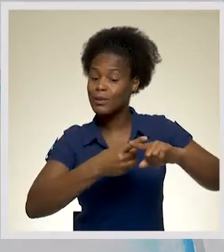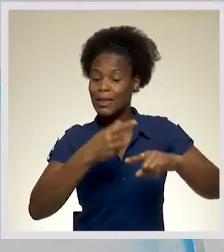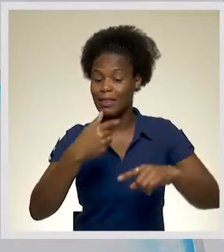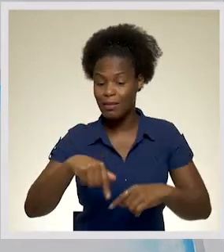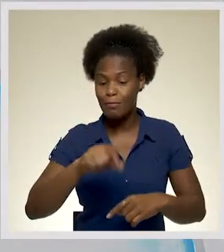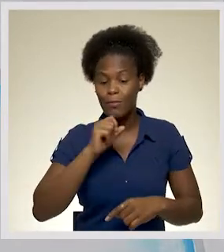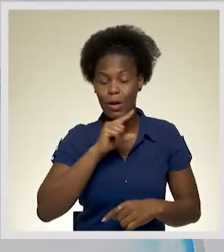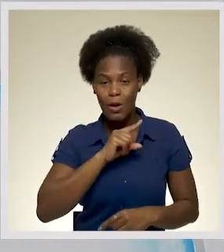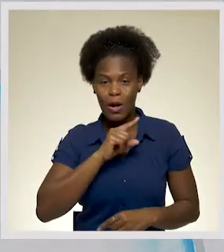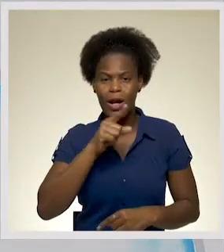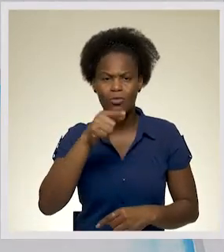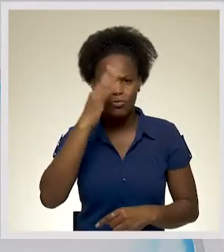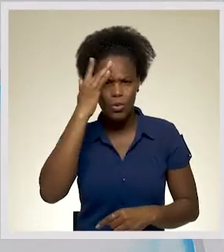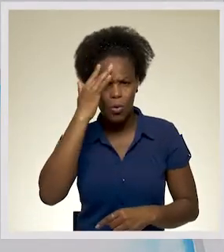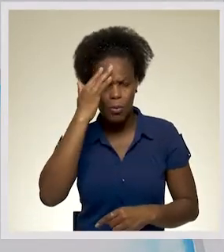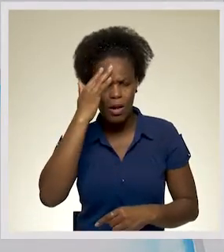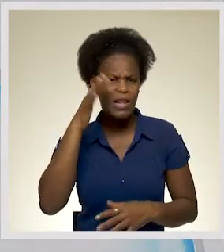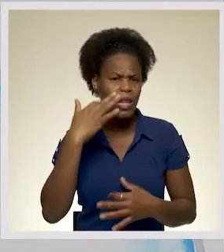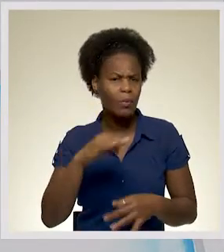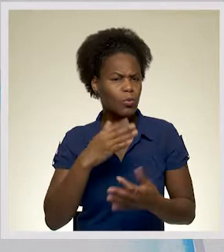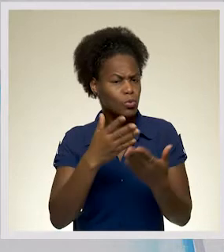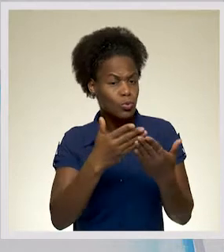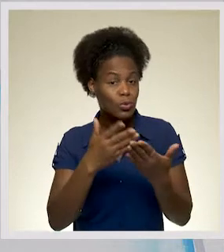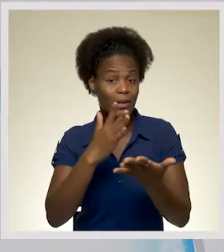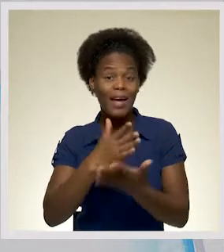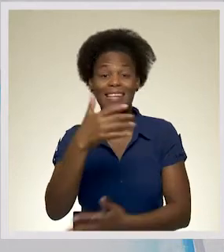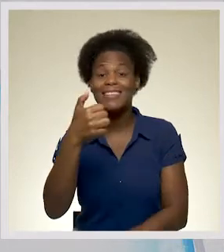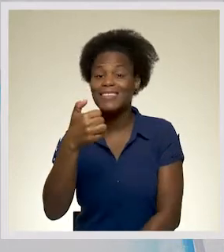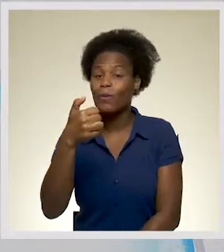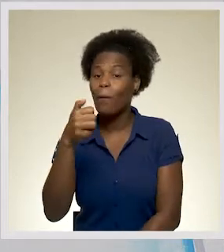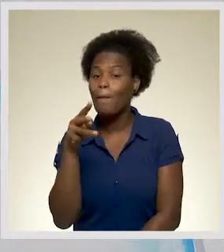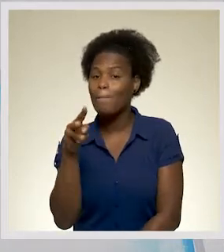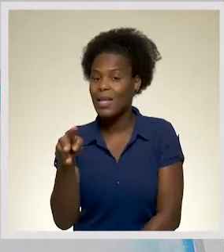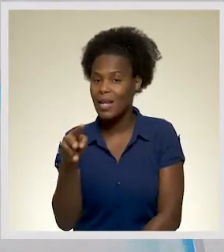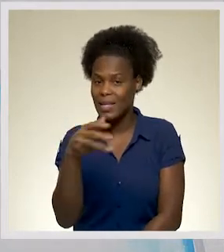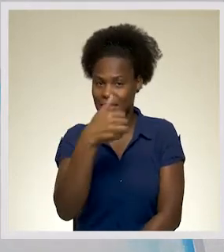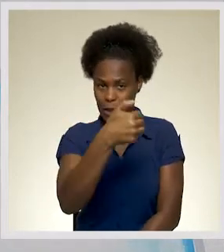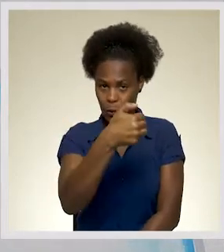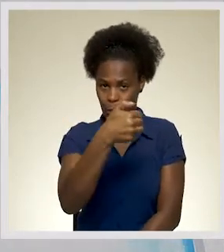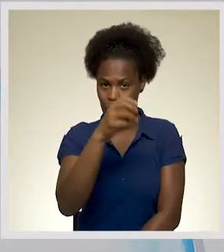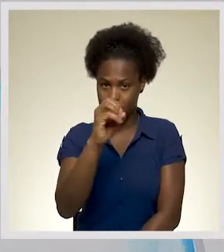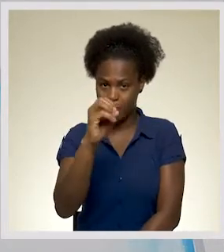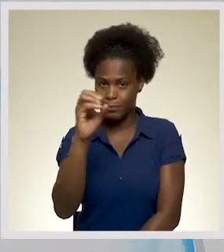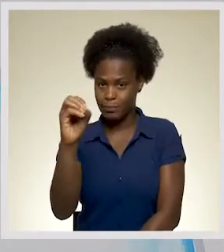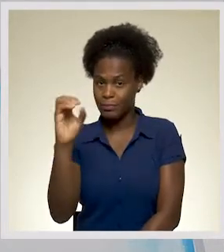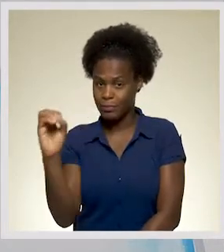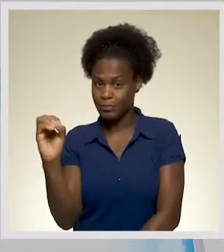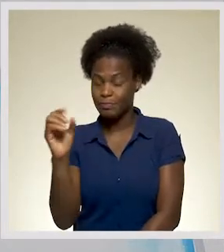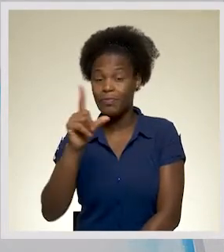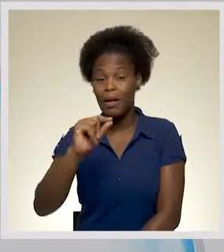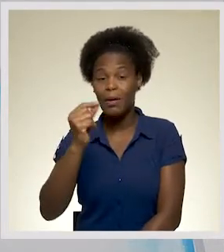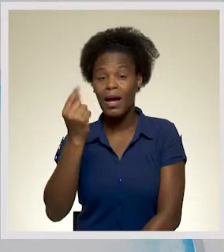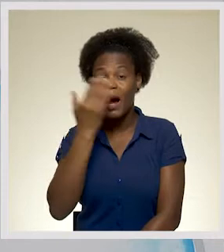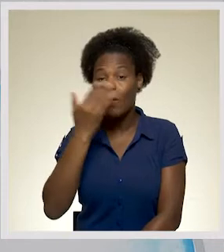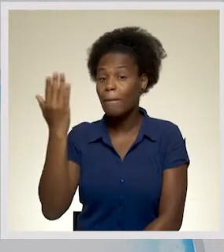estudamos os números naturais até os 5.000. Também, na aula passada, estudamos os